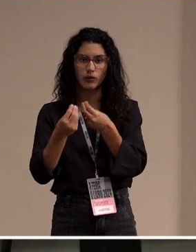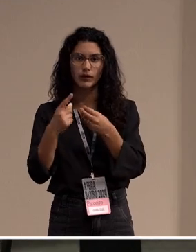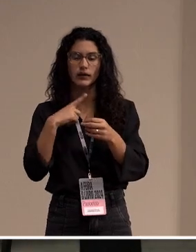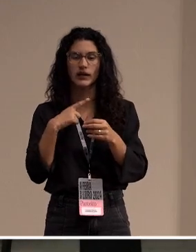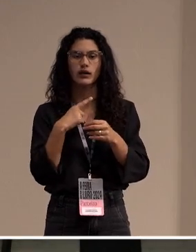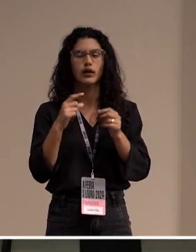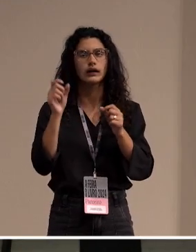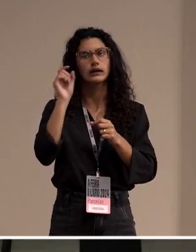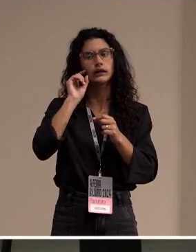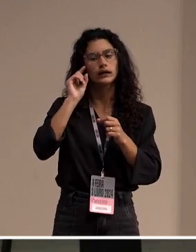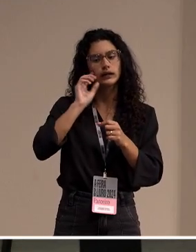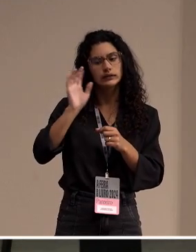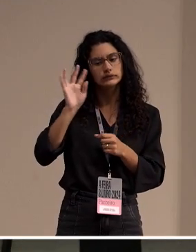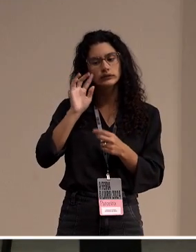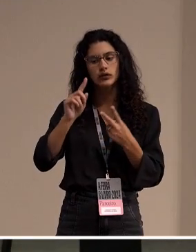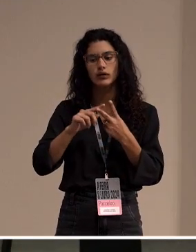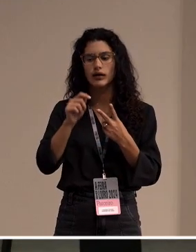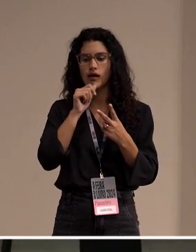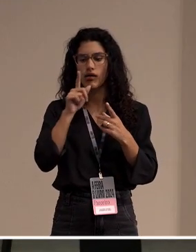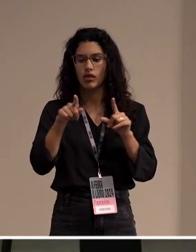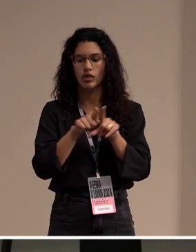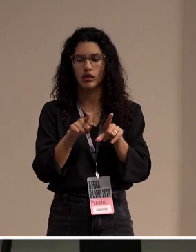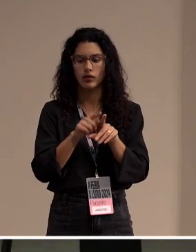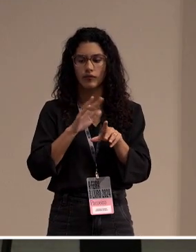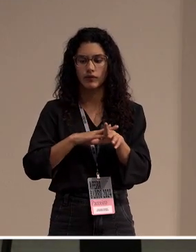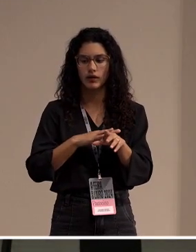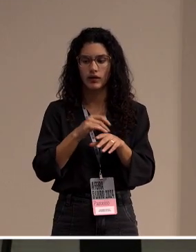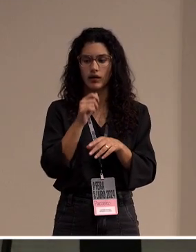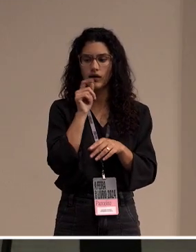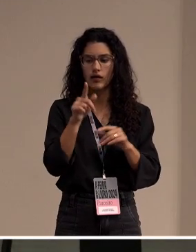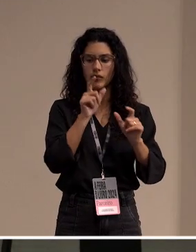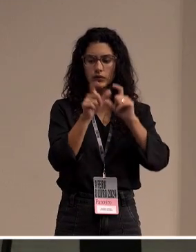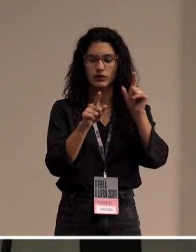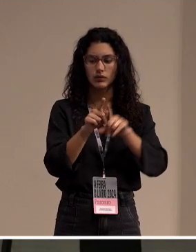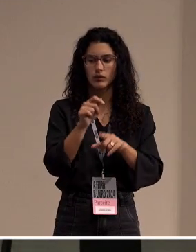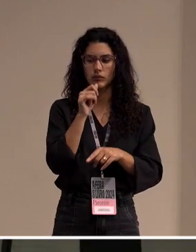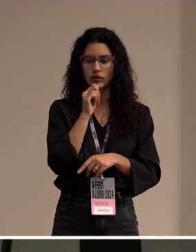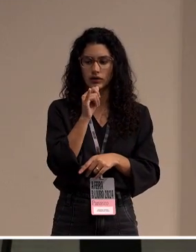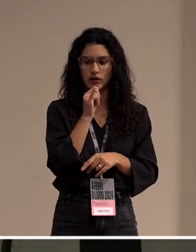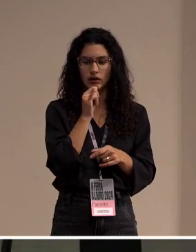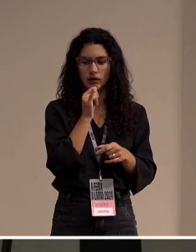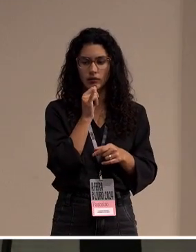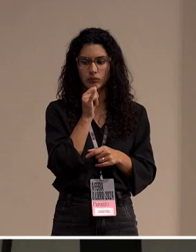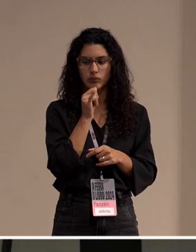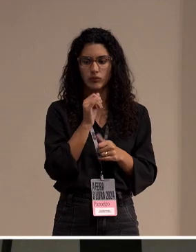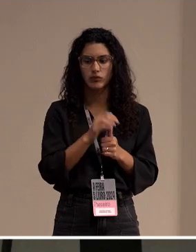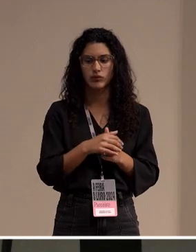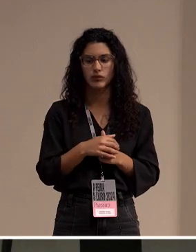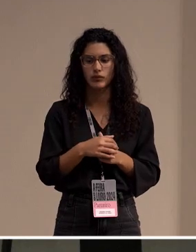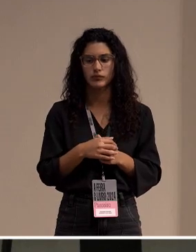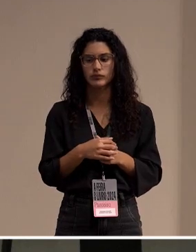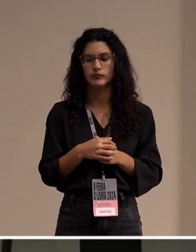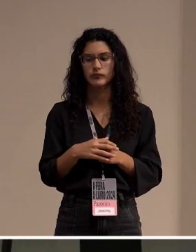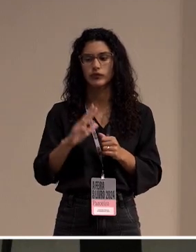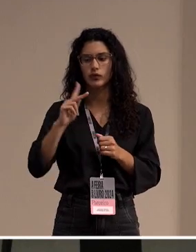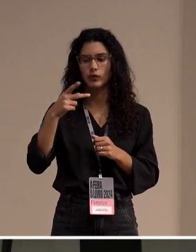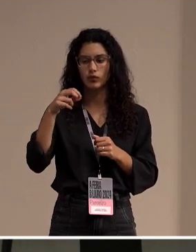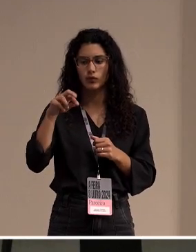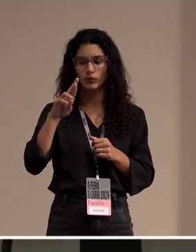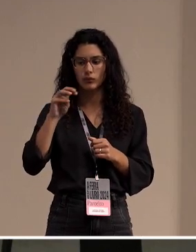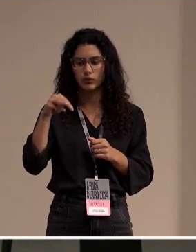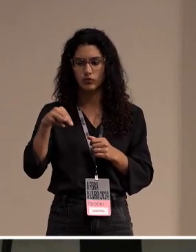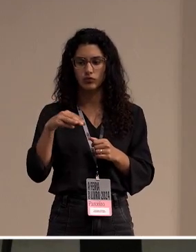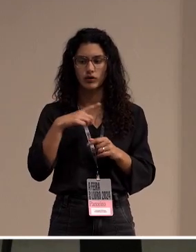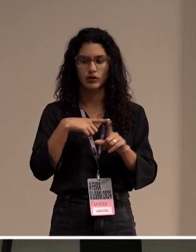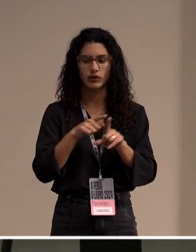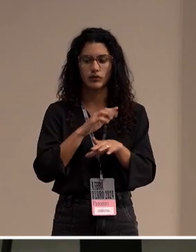do fantástico. Aí existem pessoas como, por exemplo, o Robert Jones Jr.,